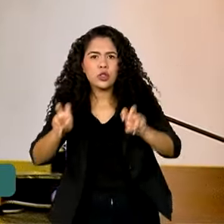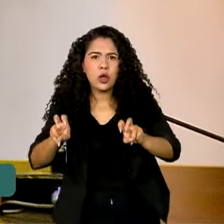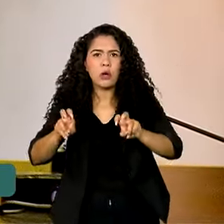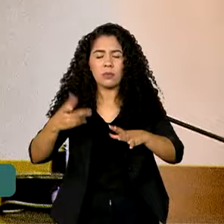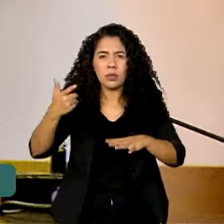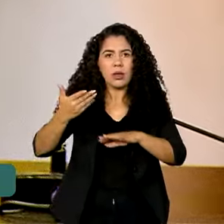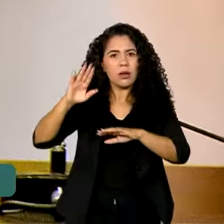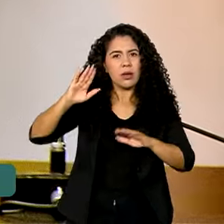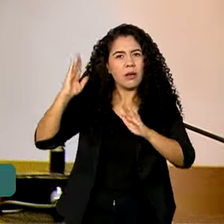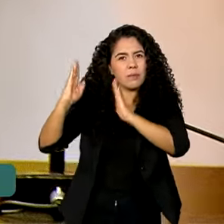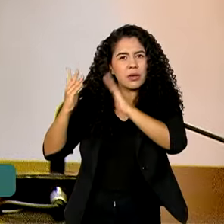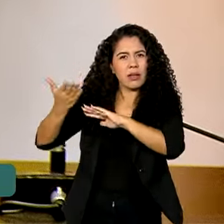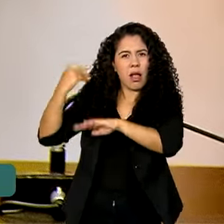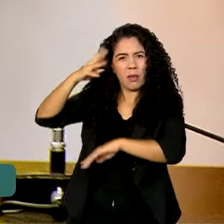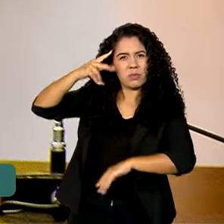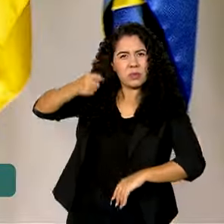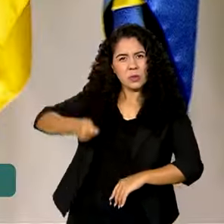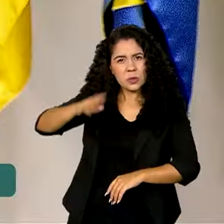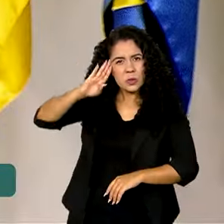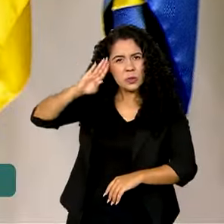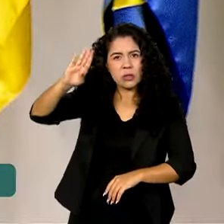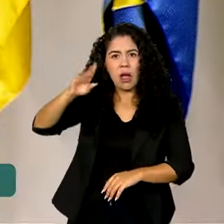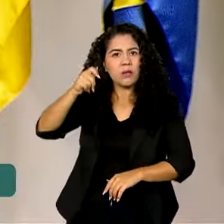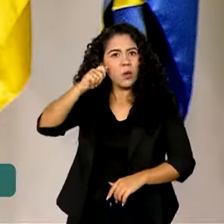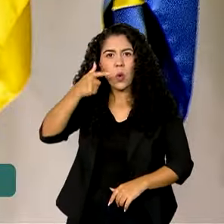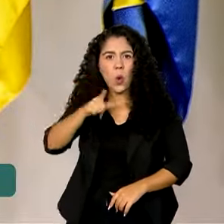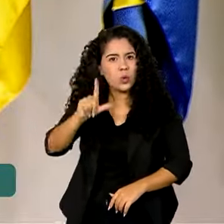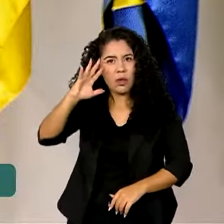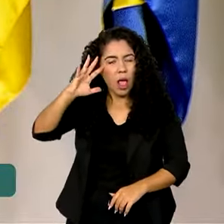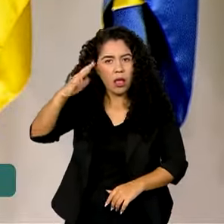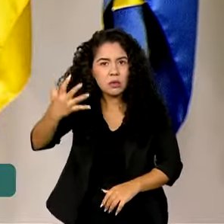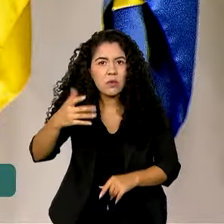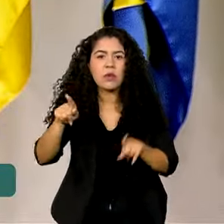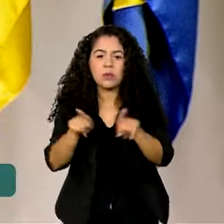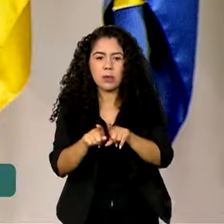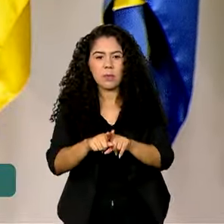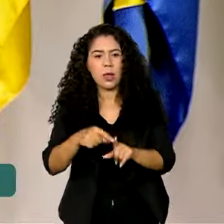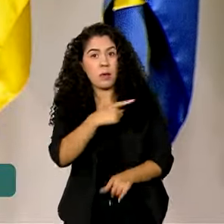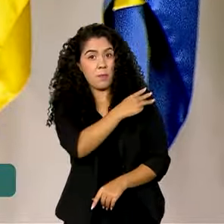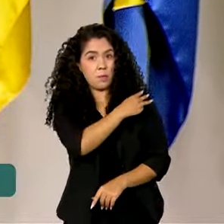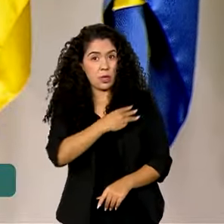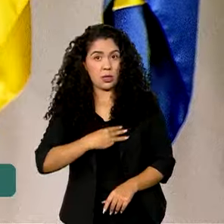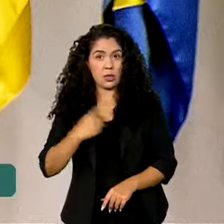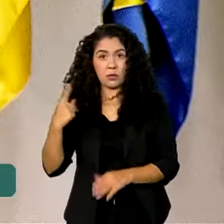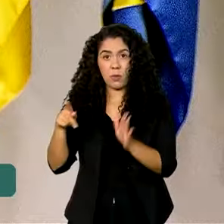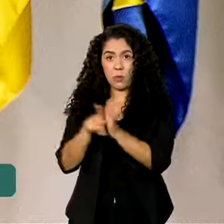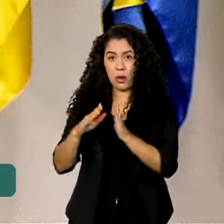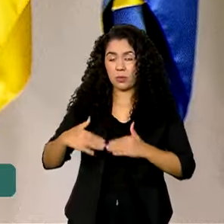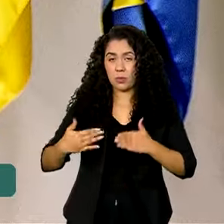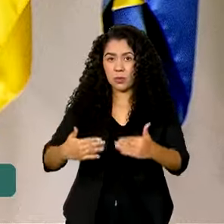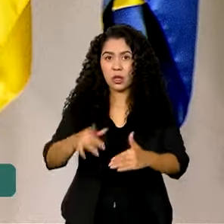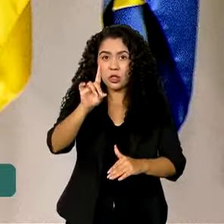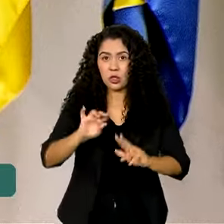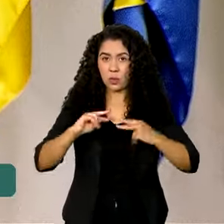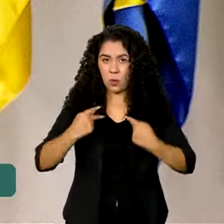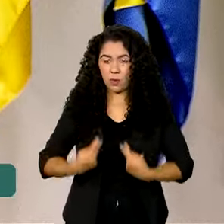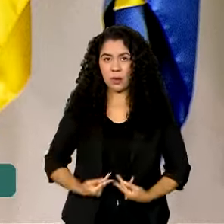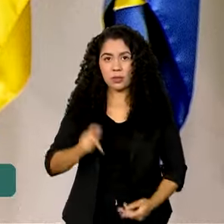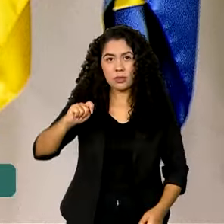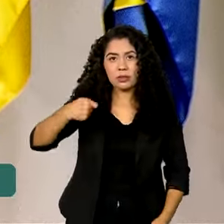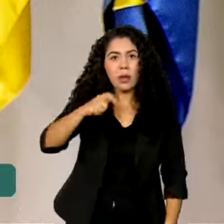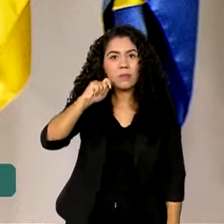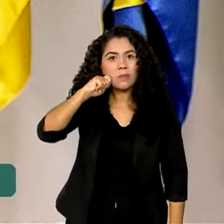não resolvidos e o ministro dos Direitos Humanos participaram da abertura oficial. Silvio